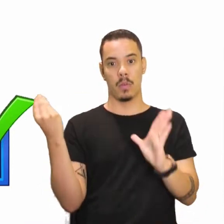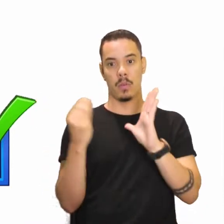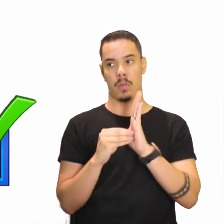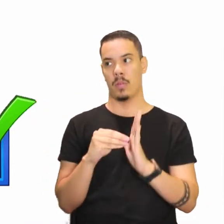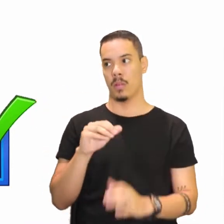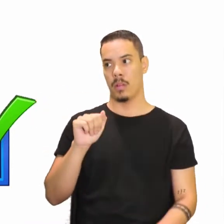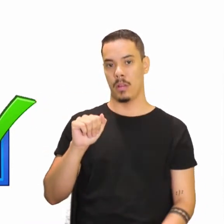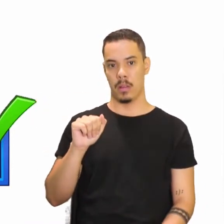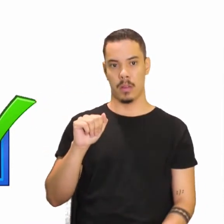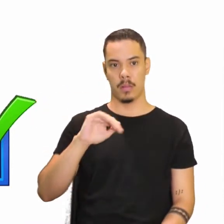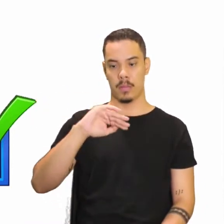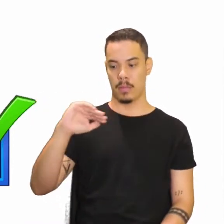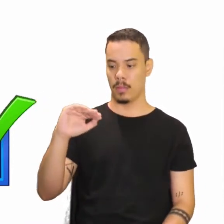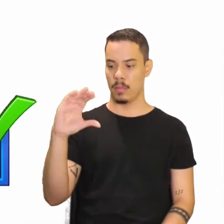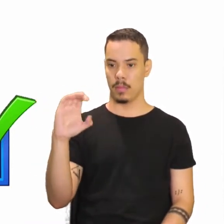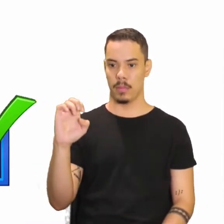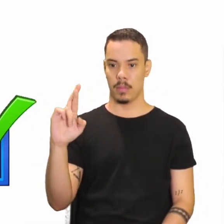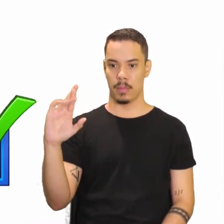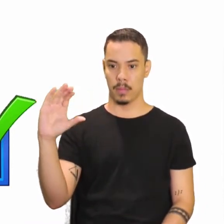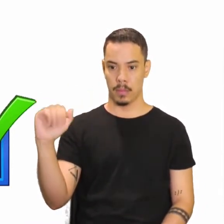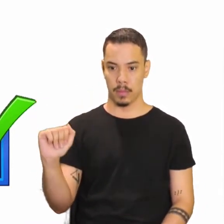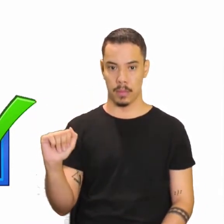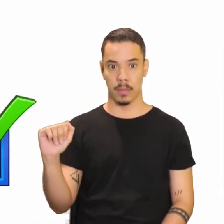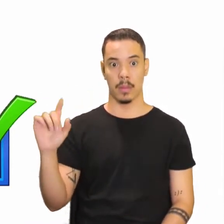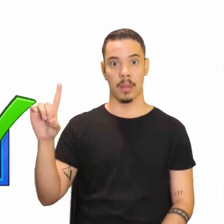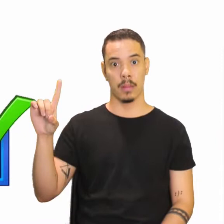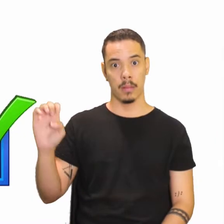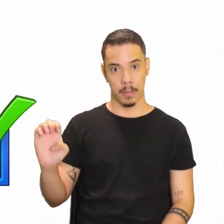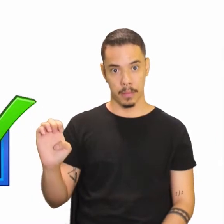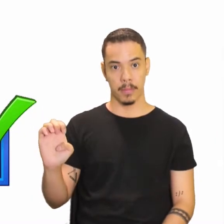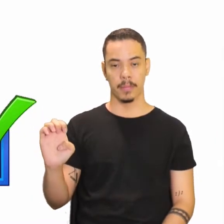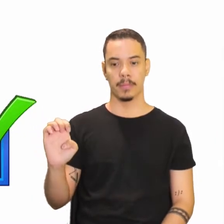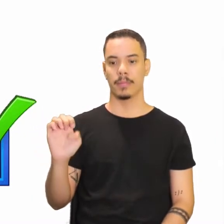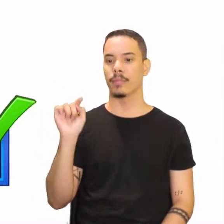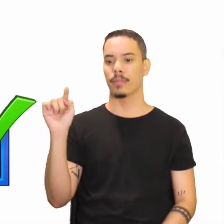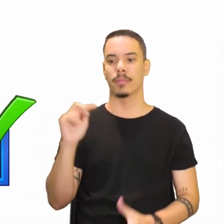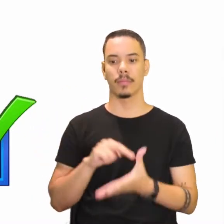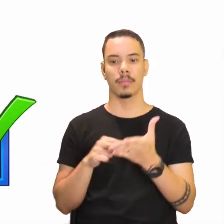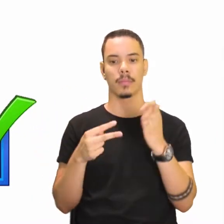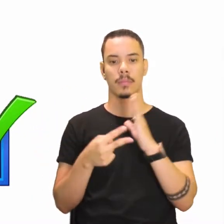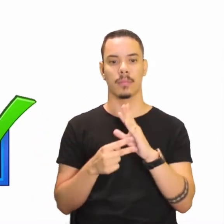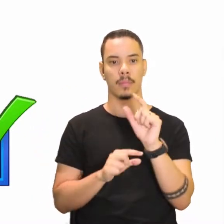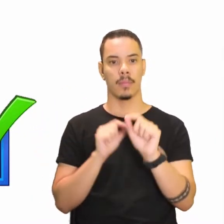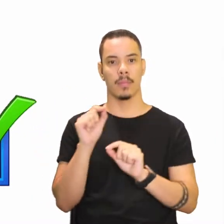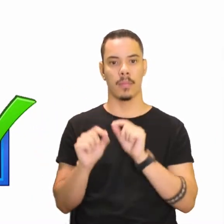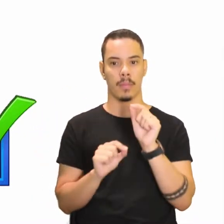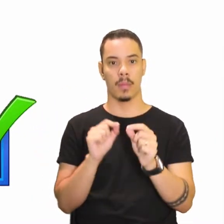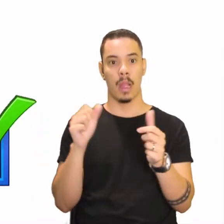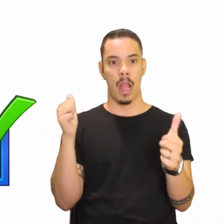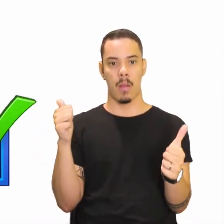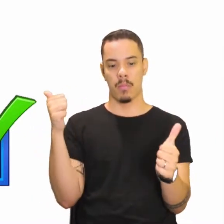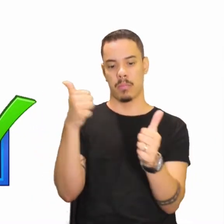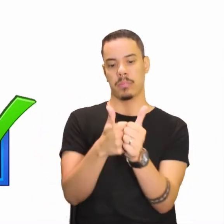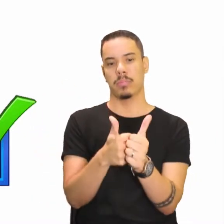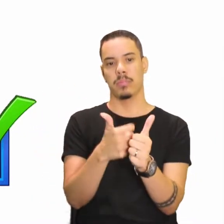de separado. Isso quer dizer, essa é acerca de, quer dizer